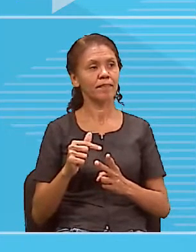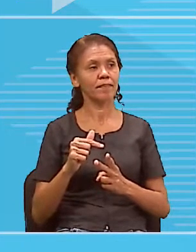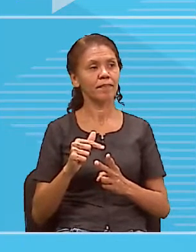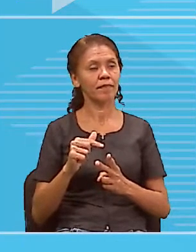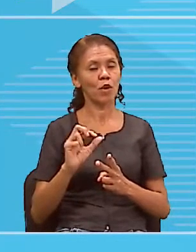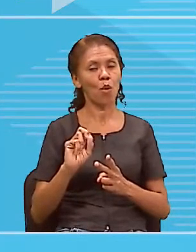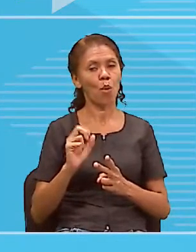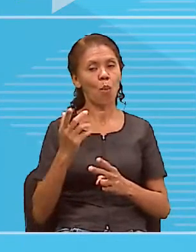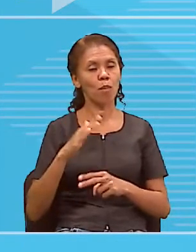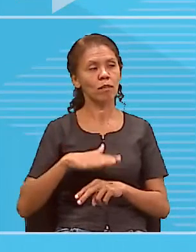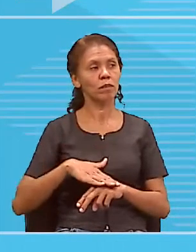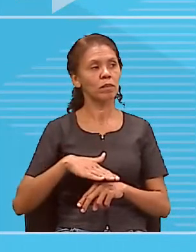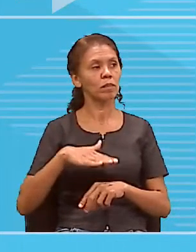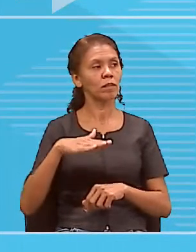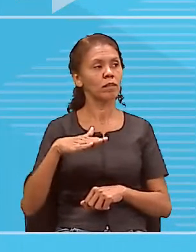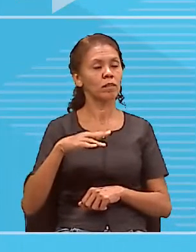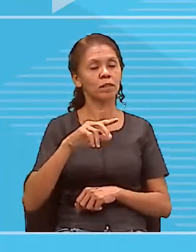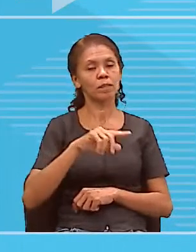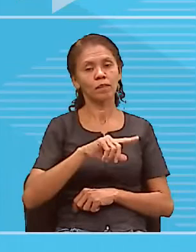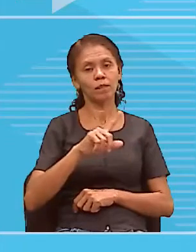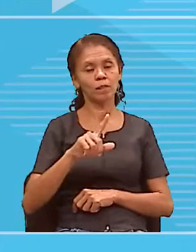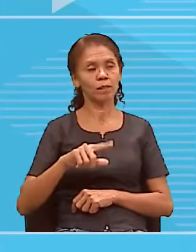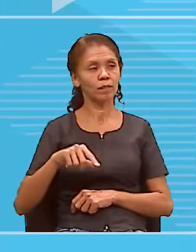ou mais ondas